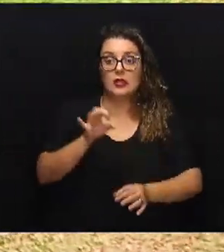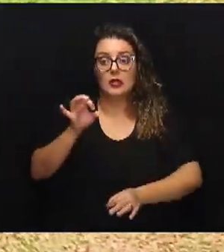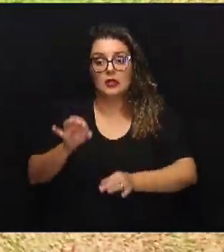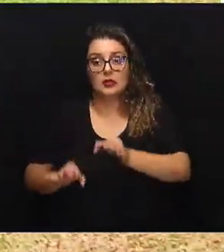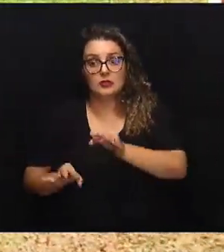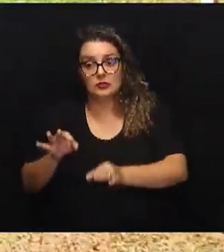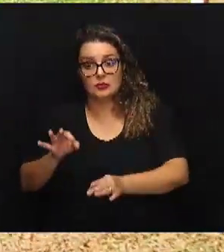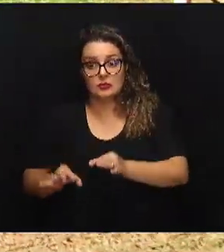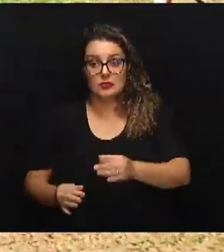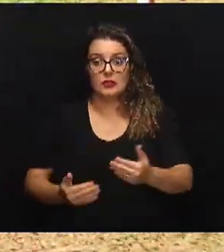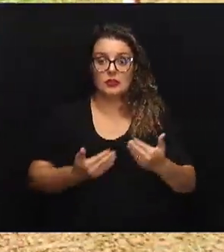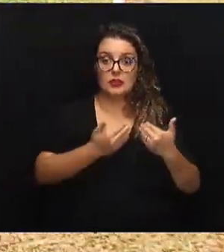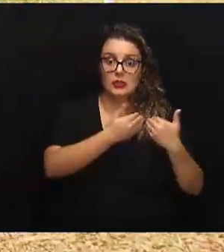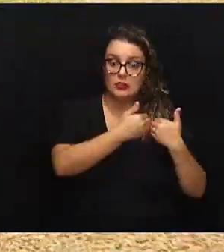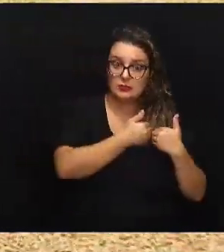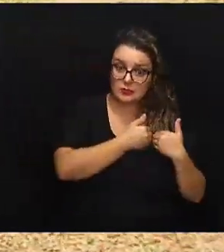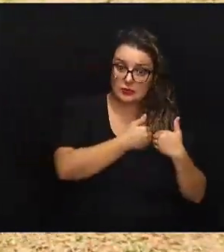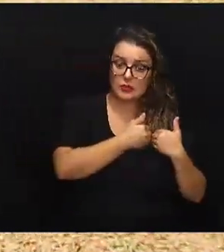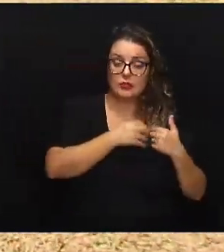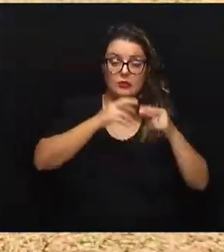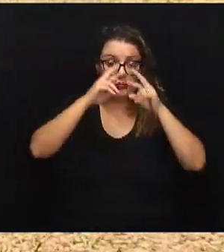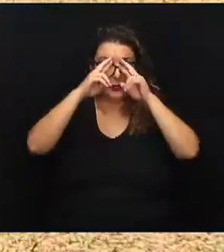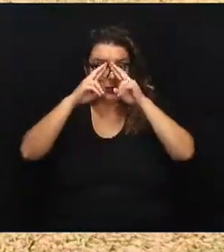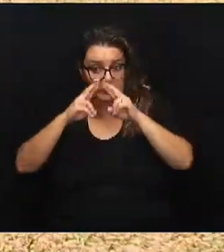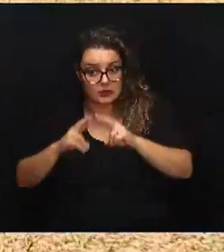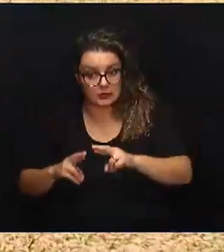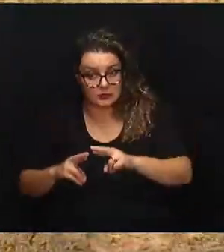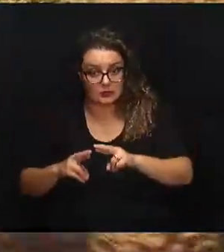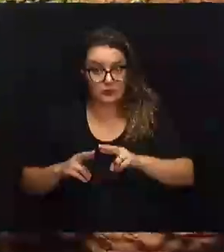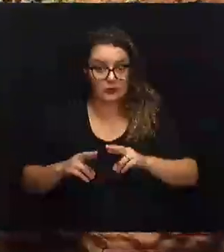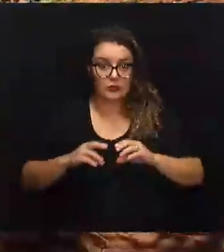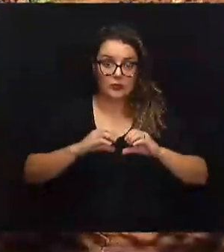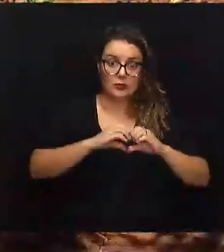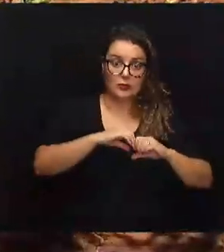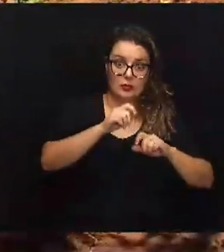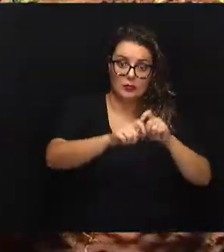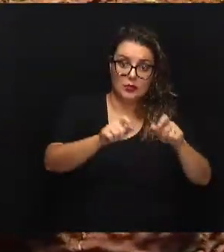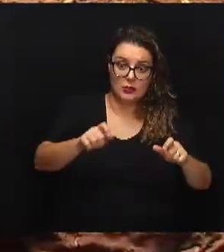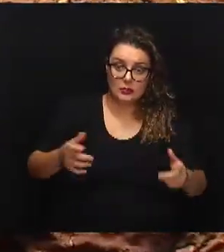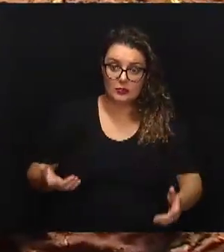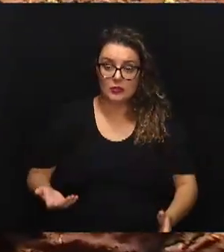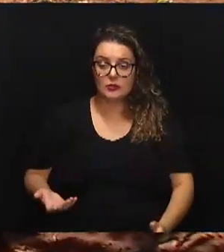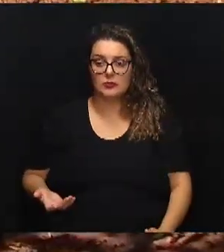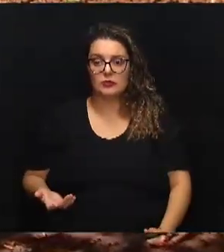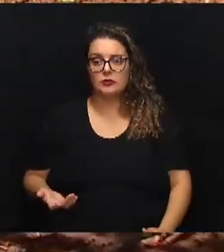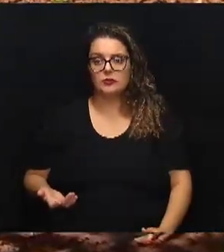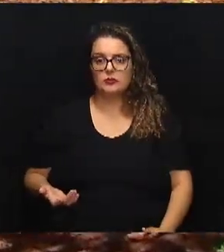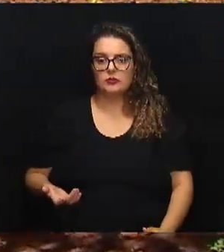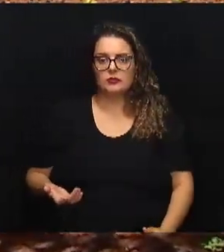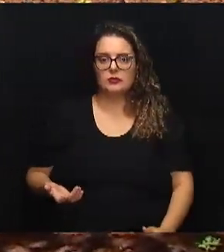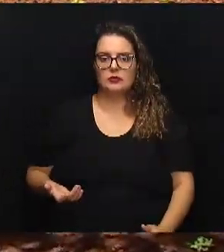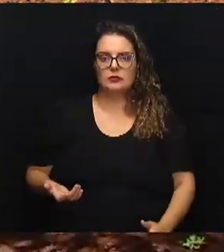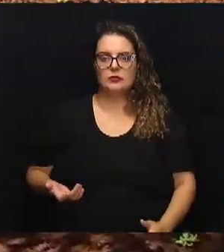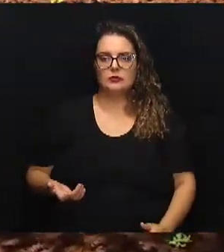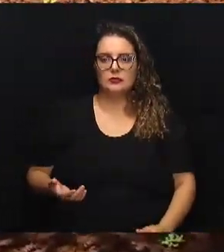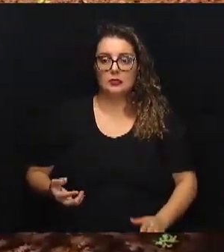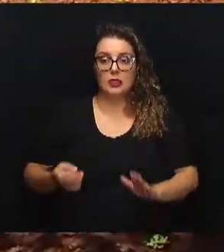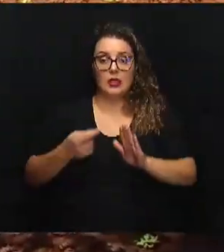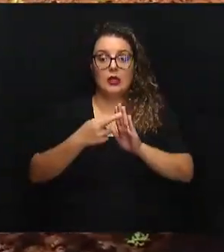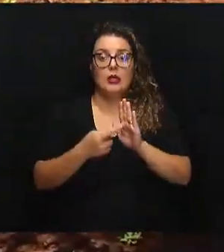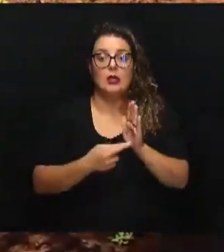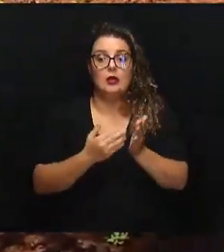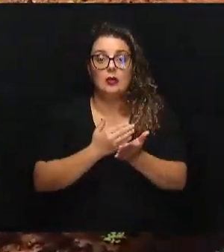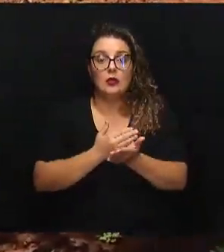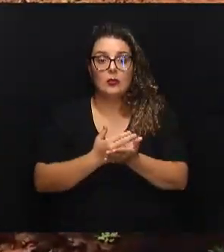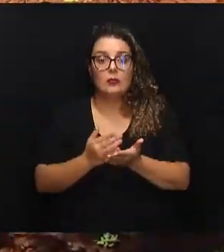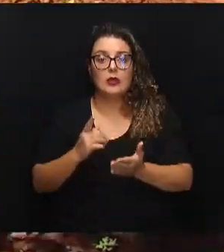a responsabilidade, o respeito, o amor ao próximo, as regras começam a fazer sentido